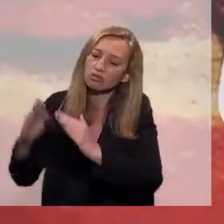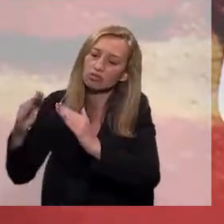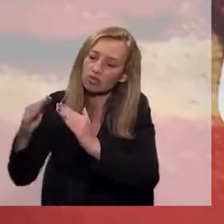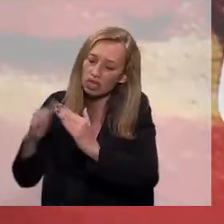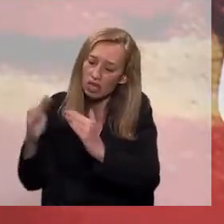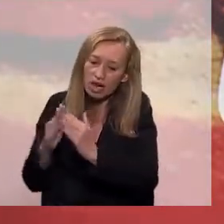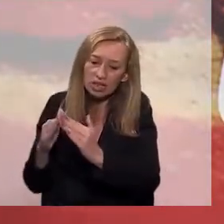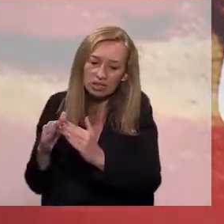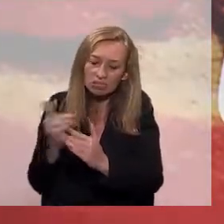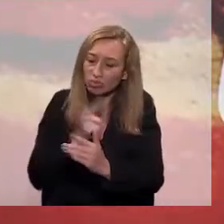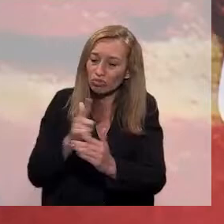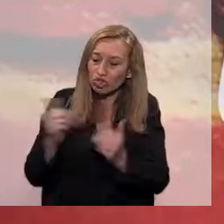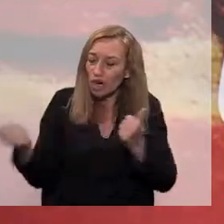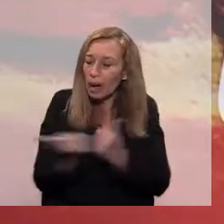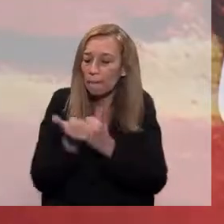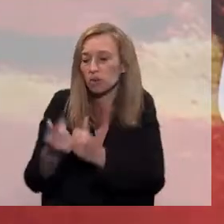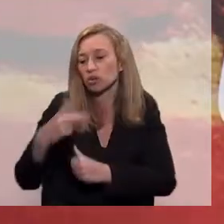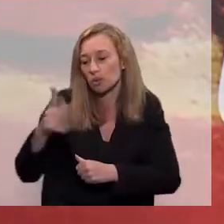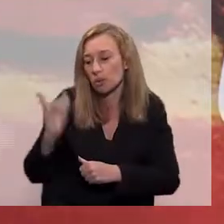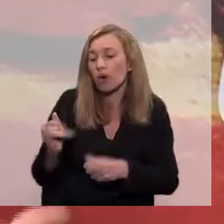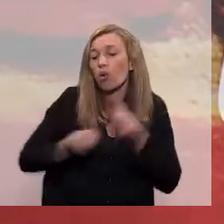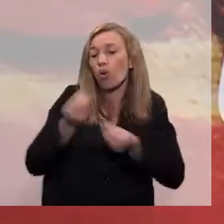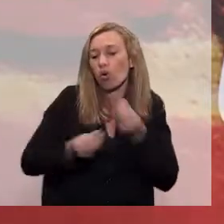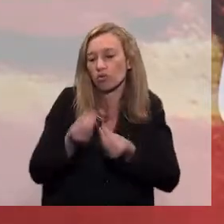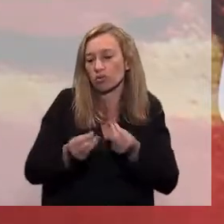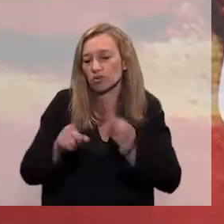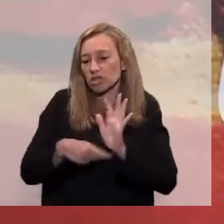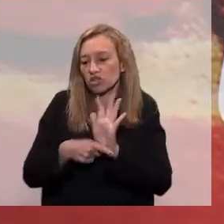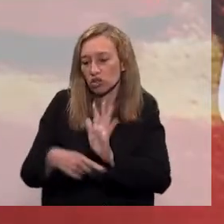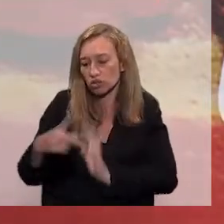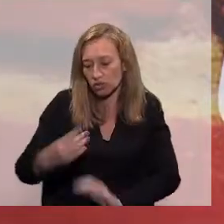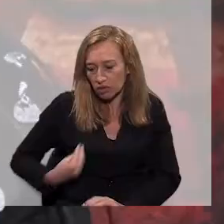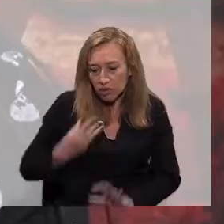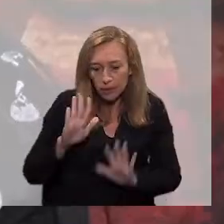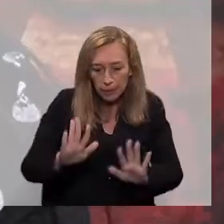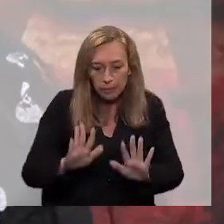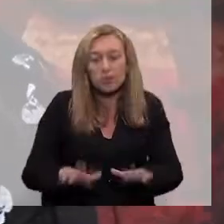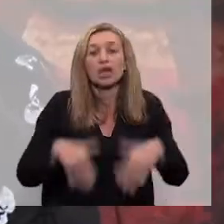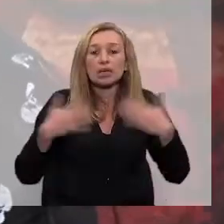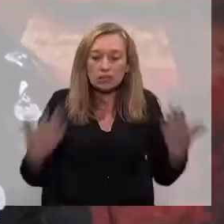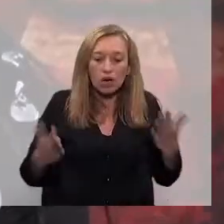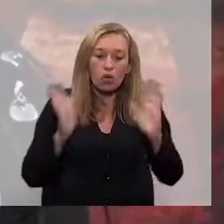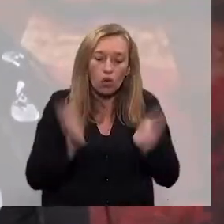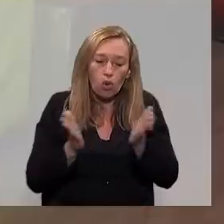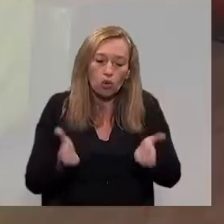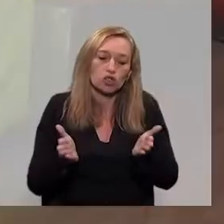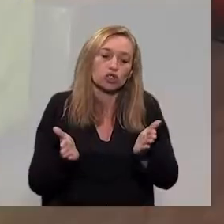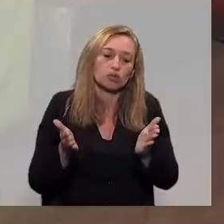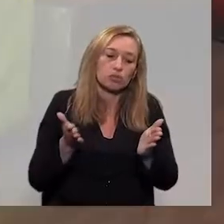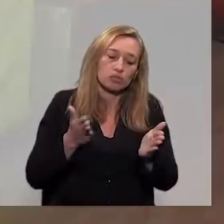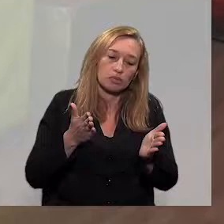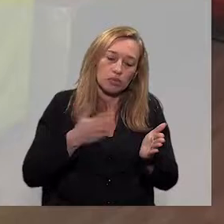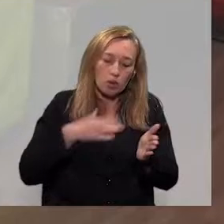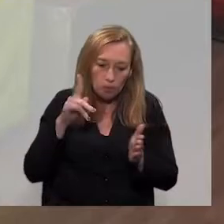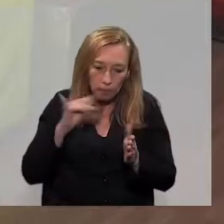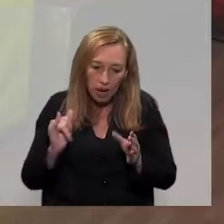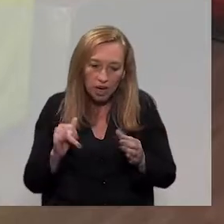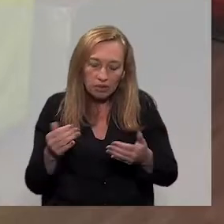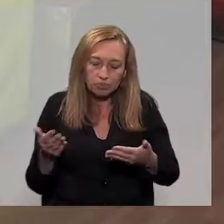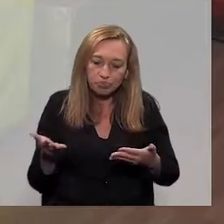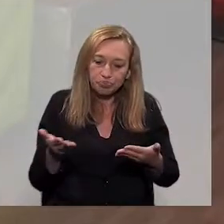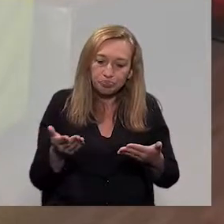pai? Como é que foi esse passo para você melhorar a sua situação? Então, o meu pai e eu, a gente começou a ter uma